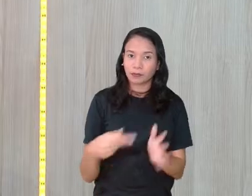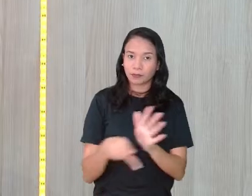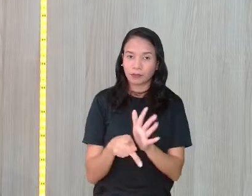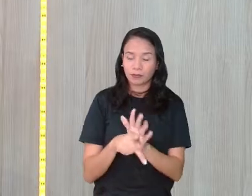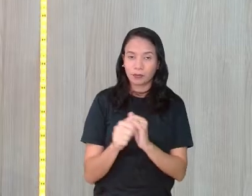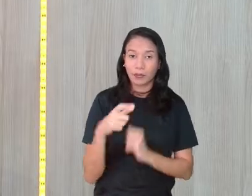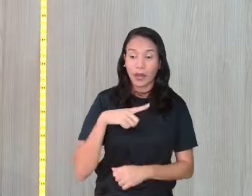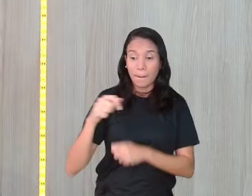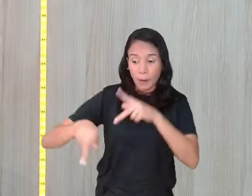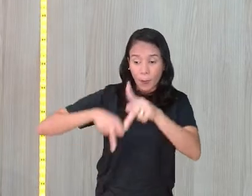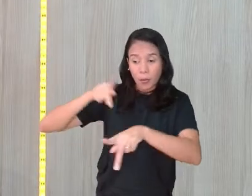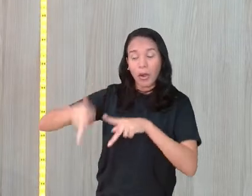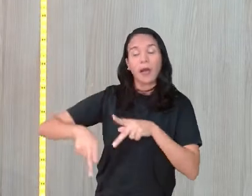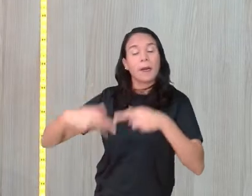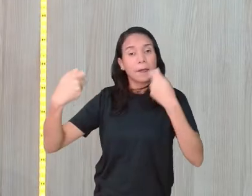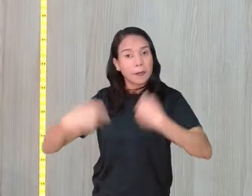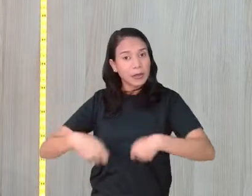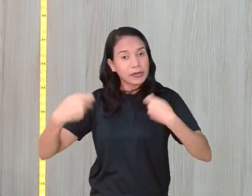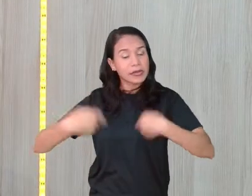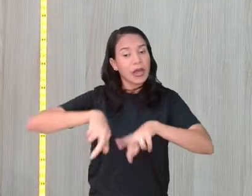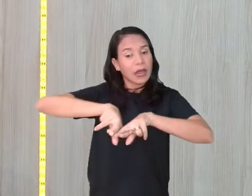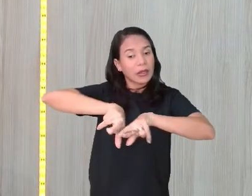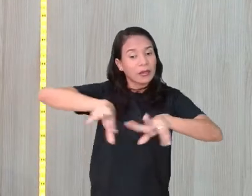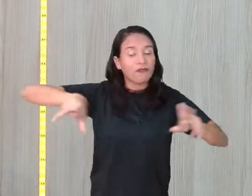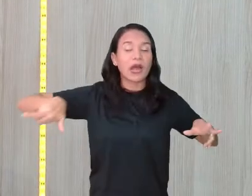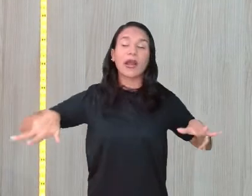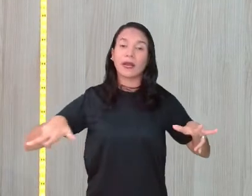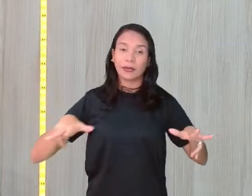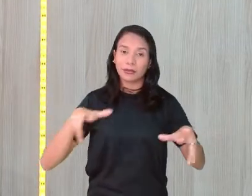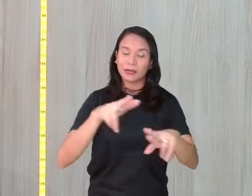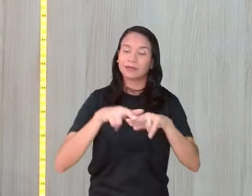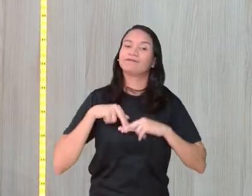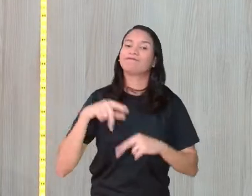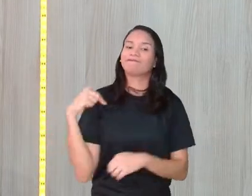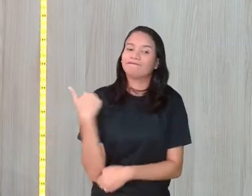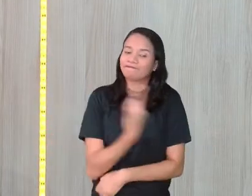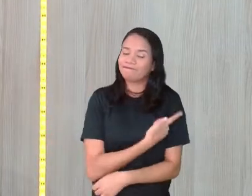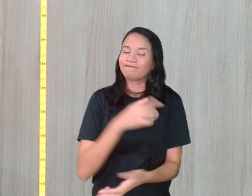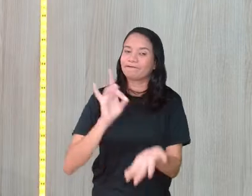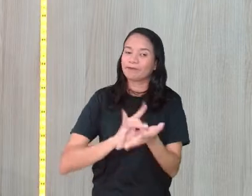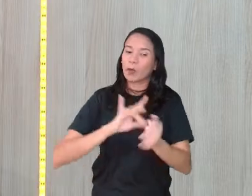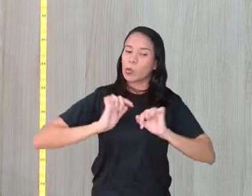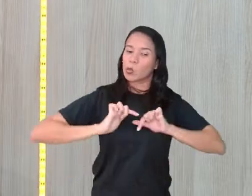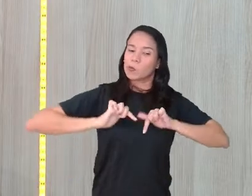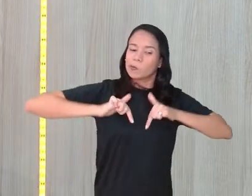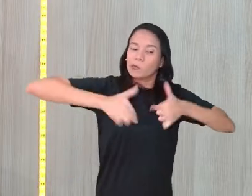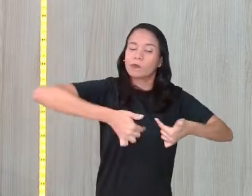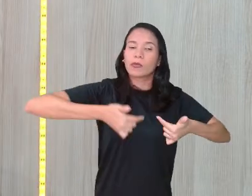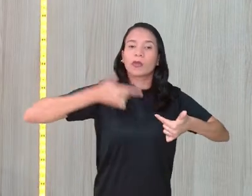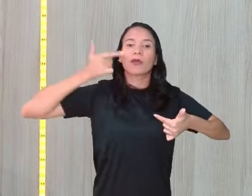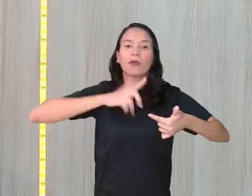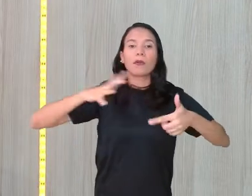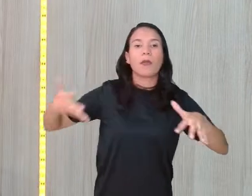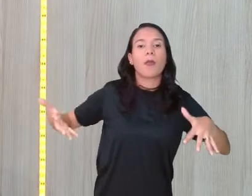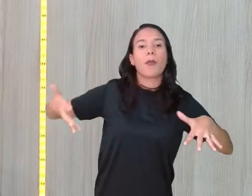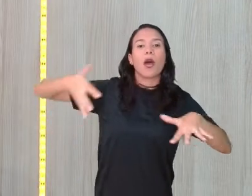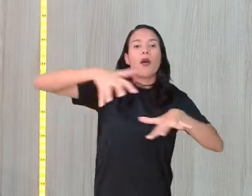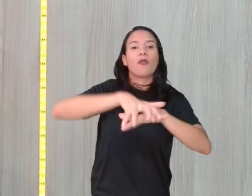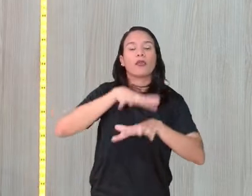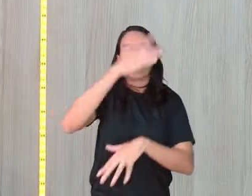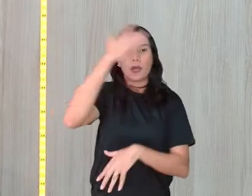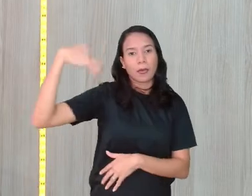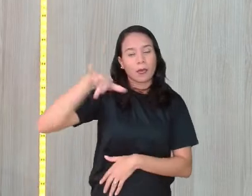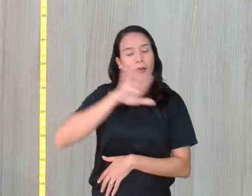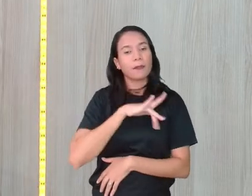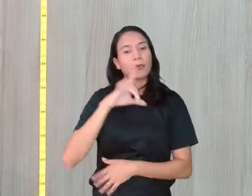da população vai ter necessidades diferentes, né? Então, por isso que a gente tem que lutar, né, pela inclusão dessas pessoas,